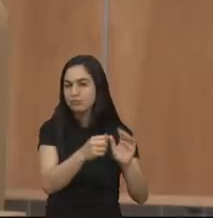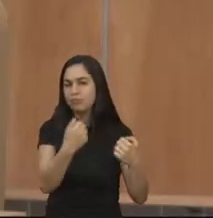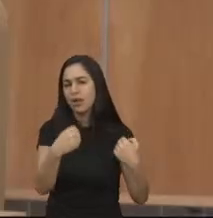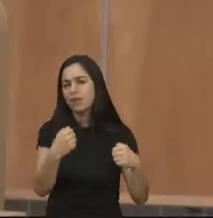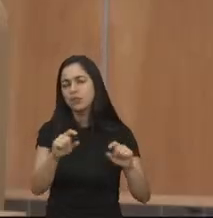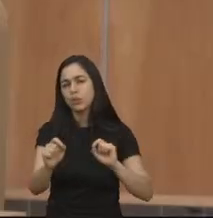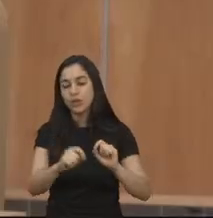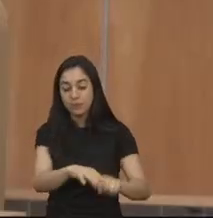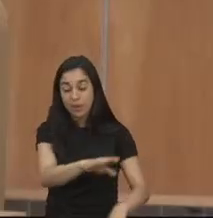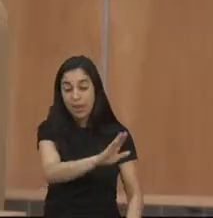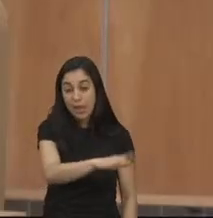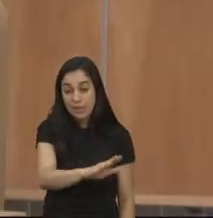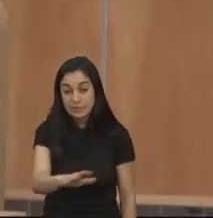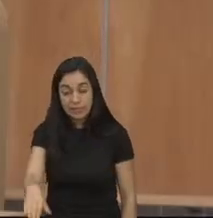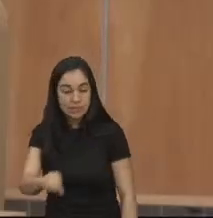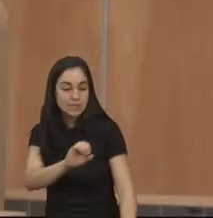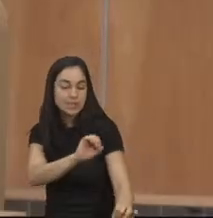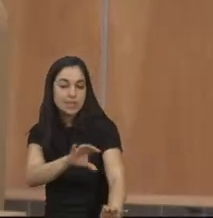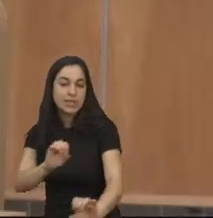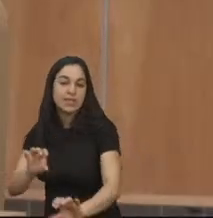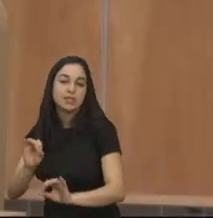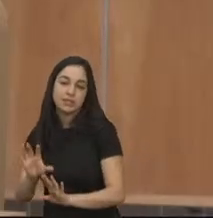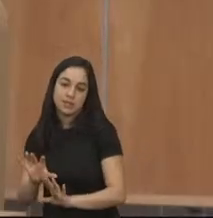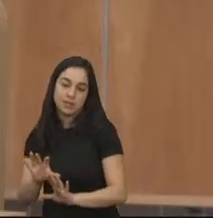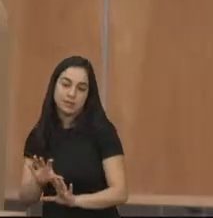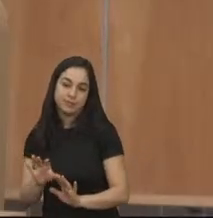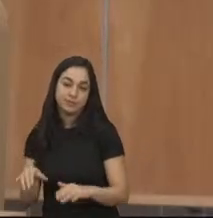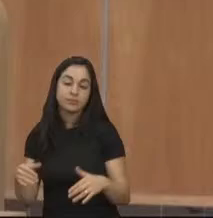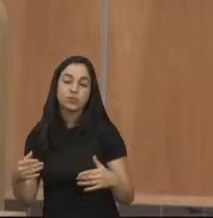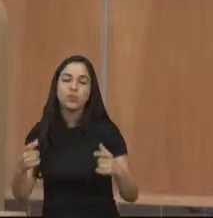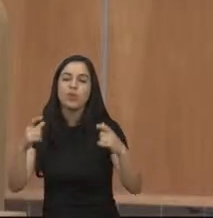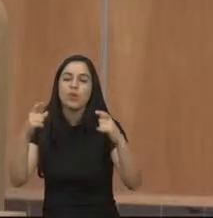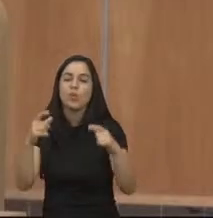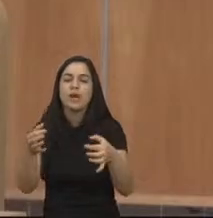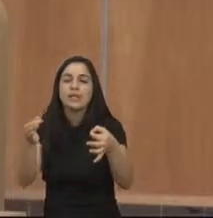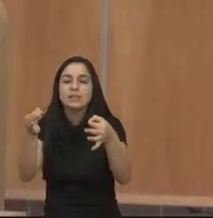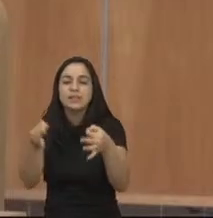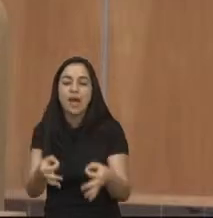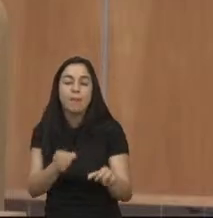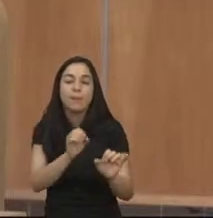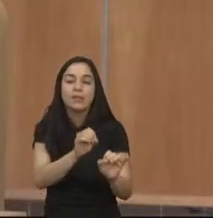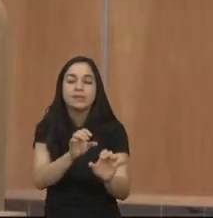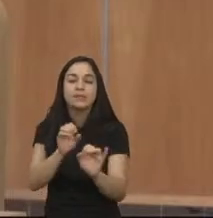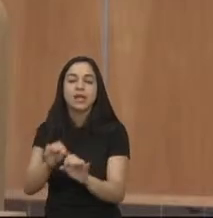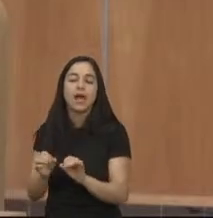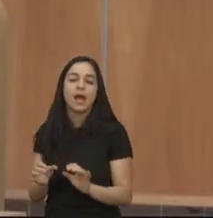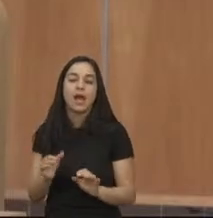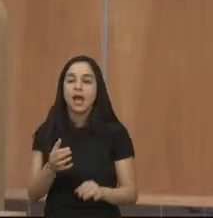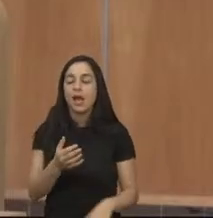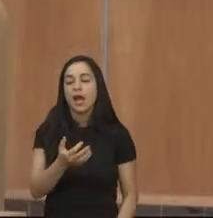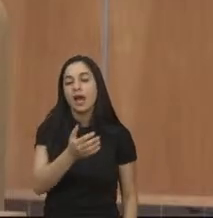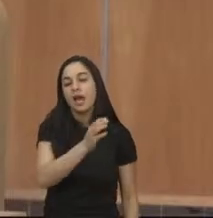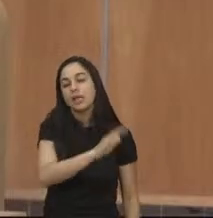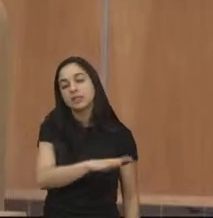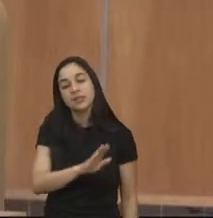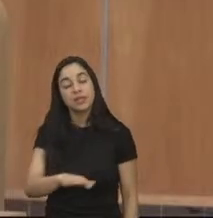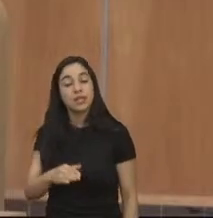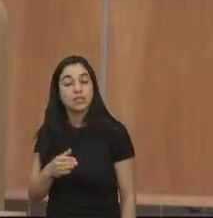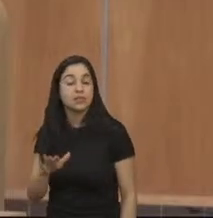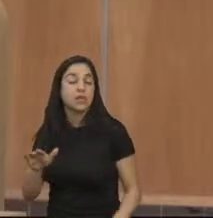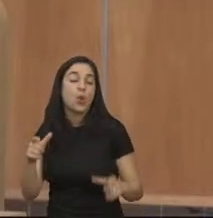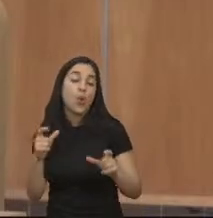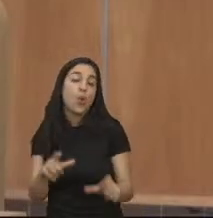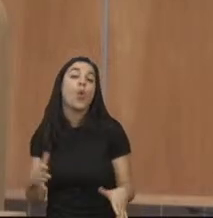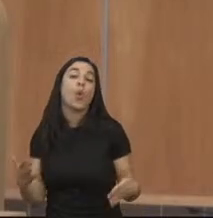pequenos. E o melhor lugar para se educar as nossas crianças é na sala